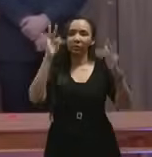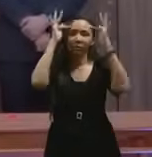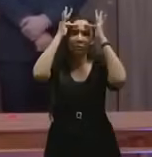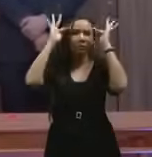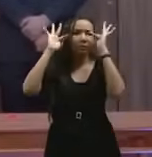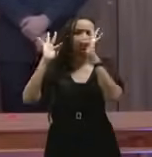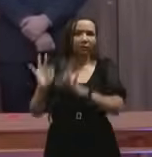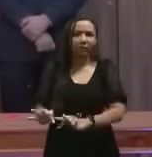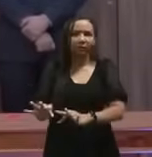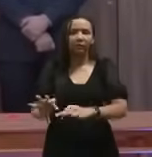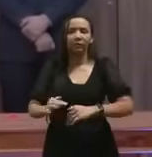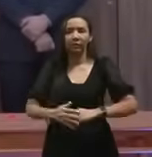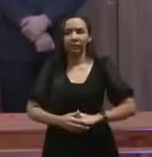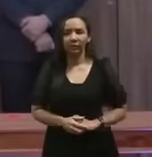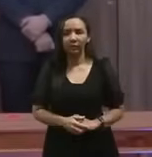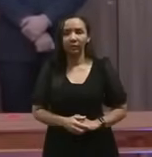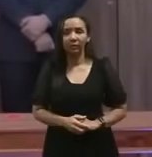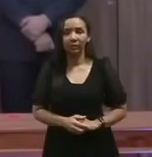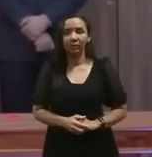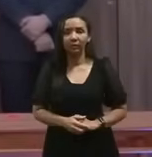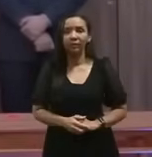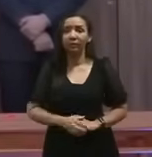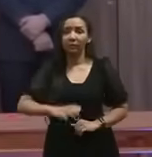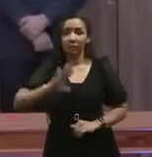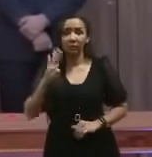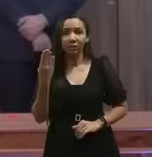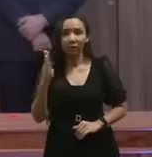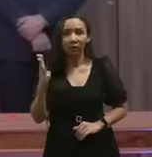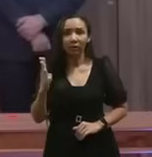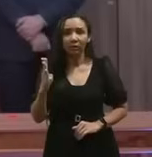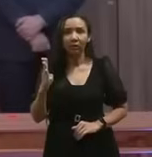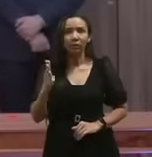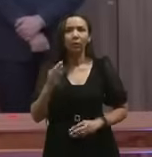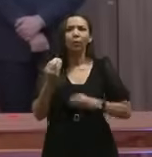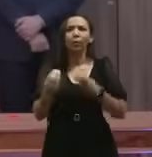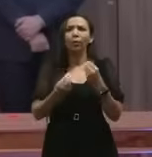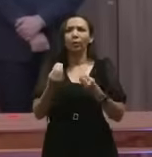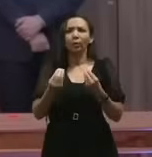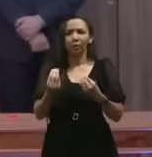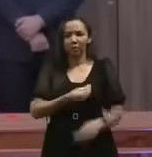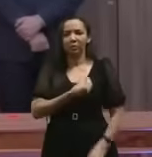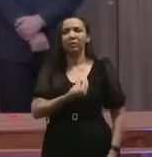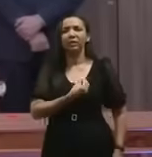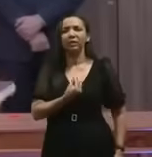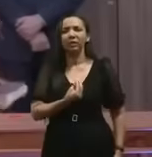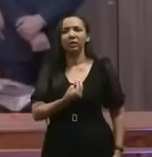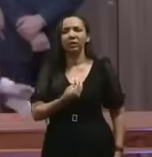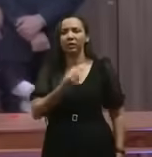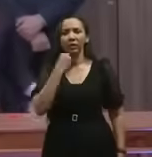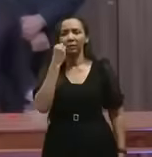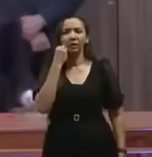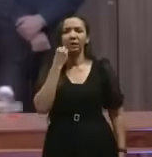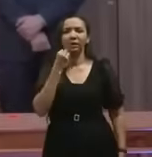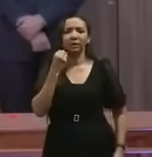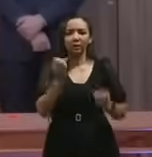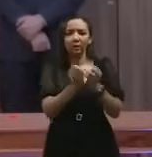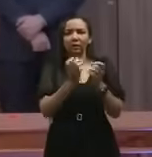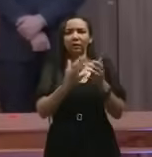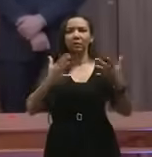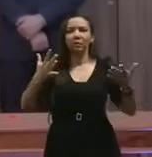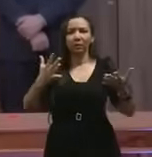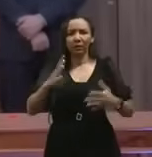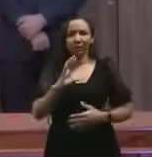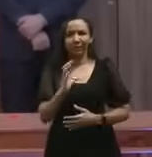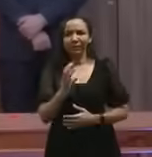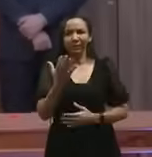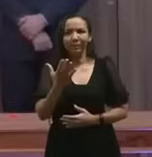que eu quero ser crente Santo se eu não obedeço isso aqui meus irmãos Venha para o culto de